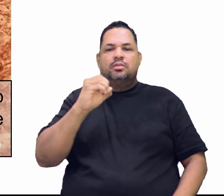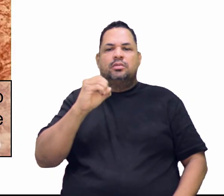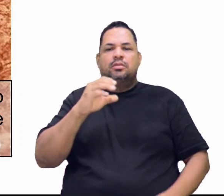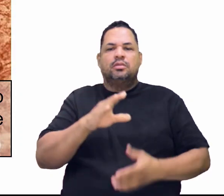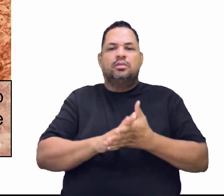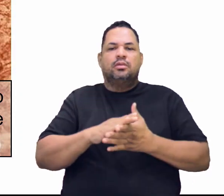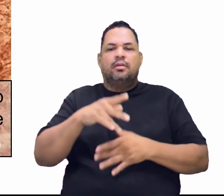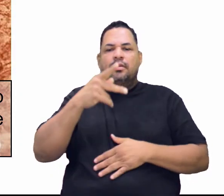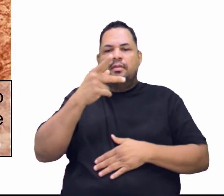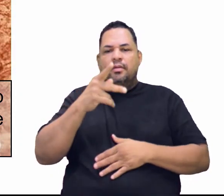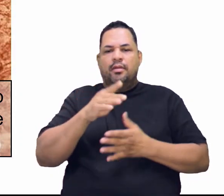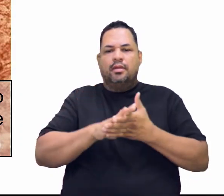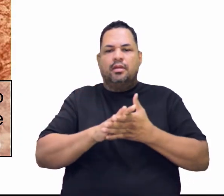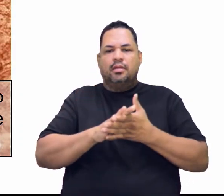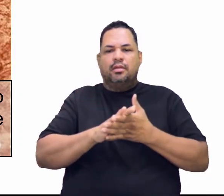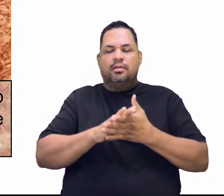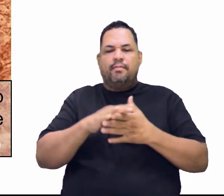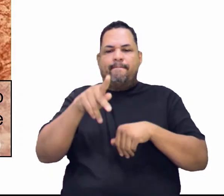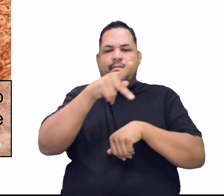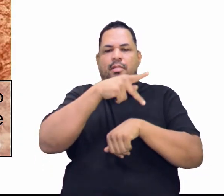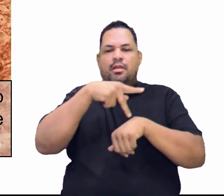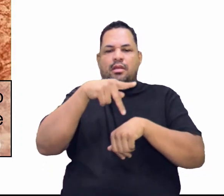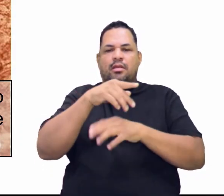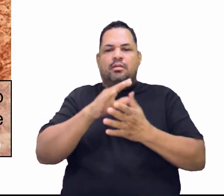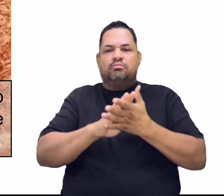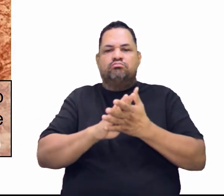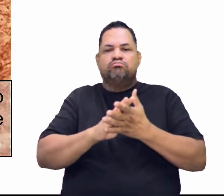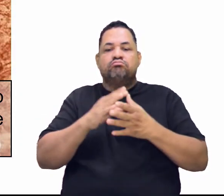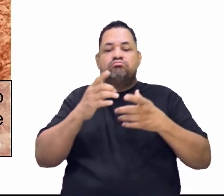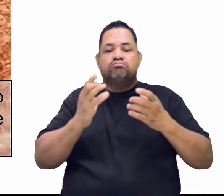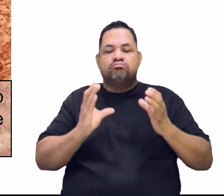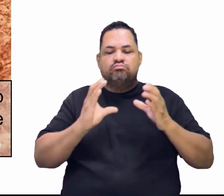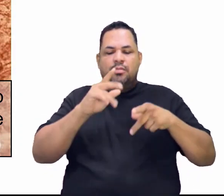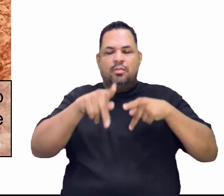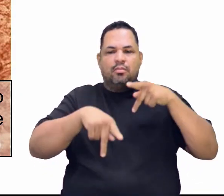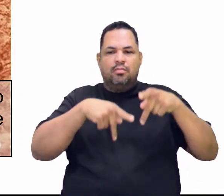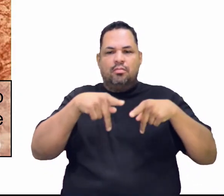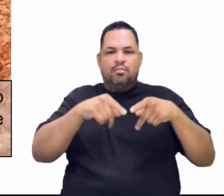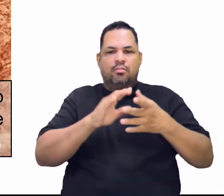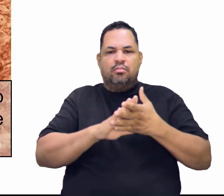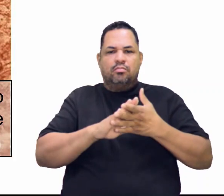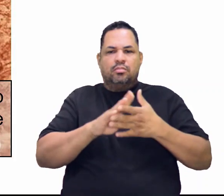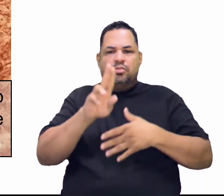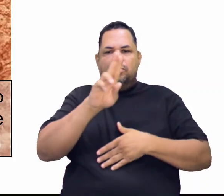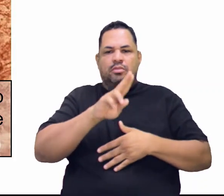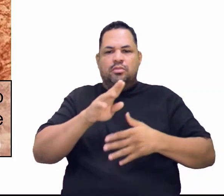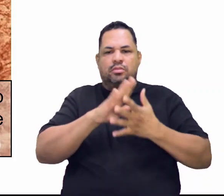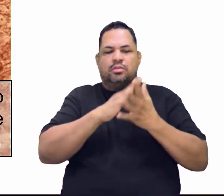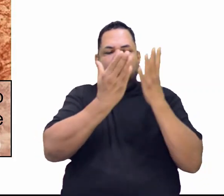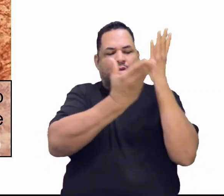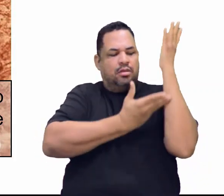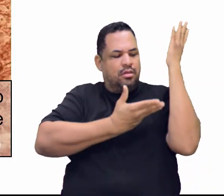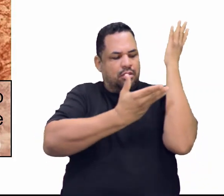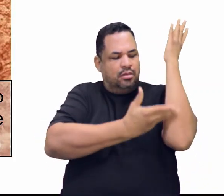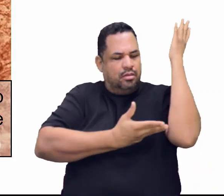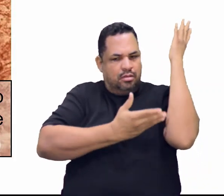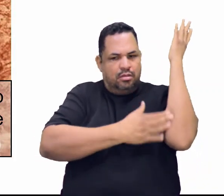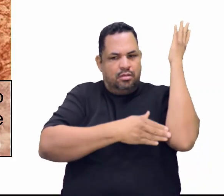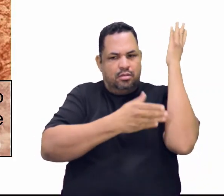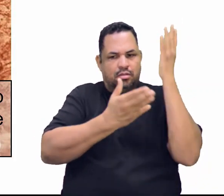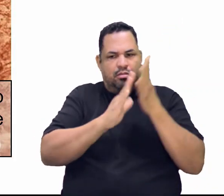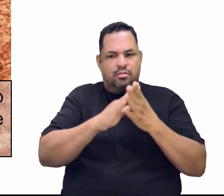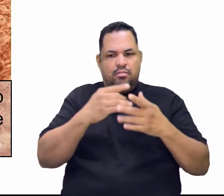região. Todo o volume da mão de obra estava alocada na produção do látex. Porque os